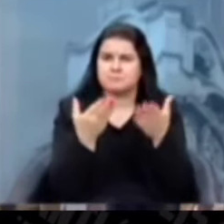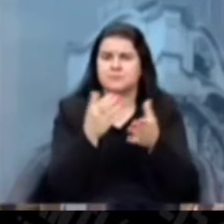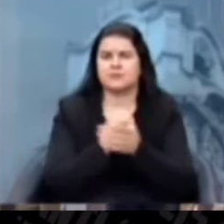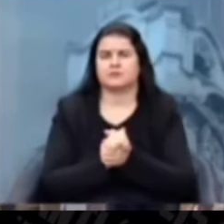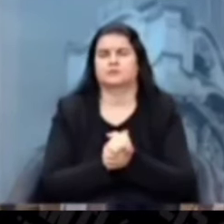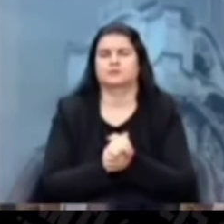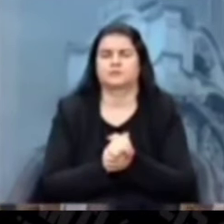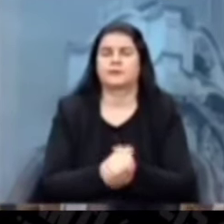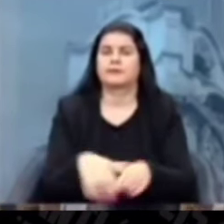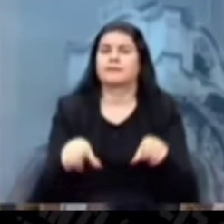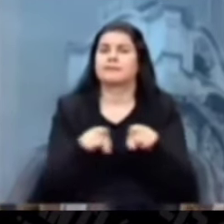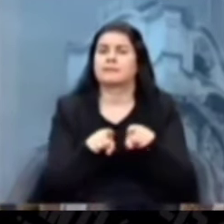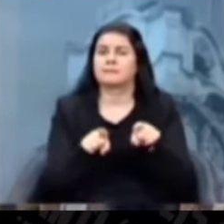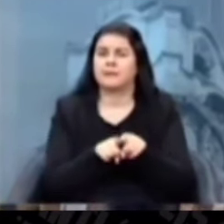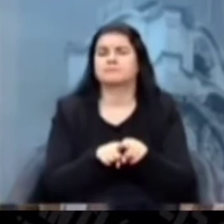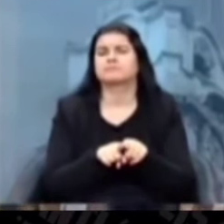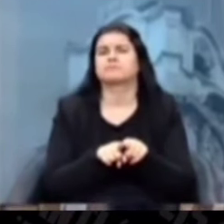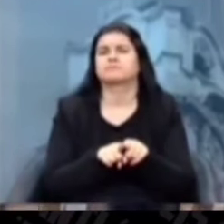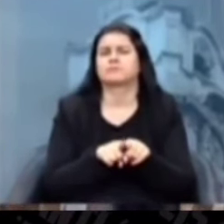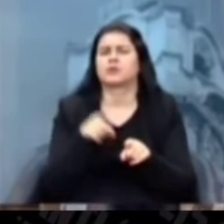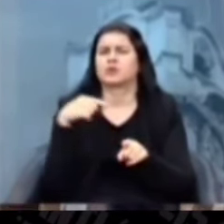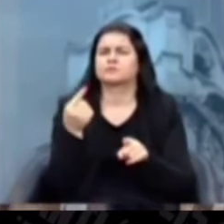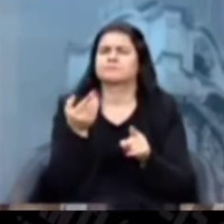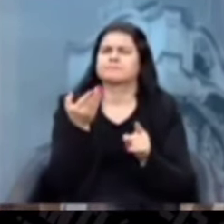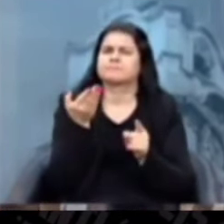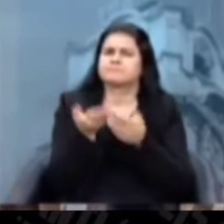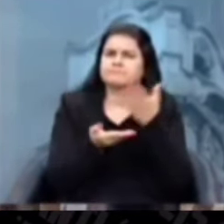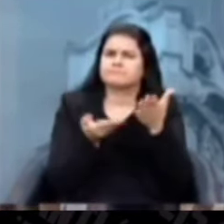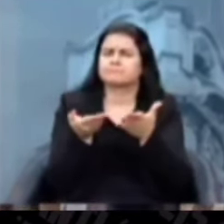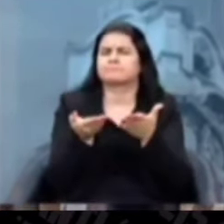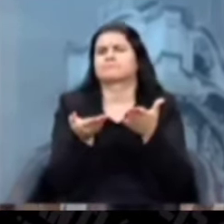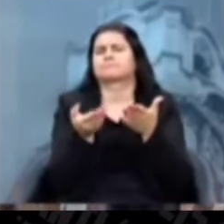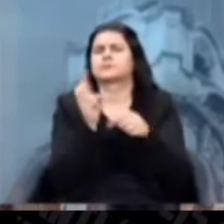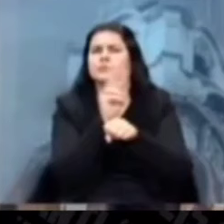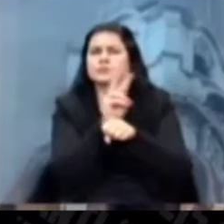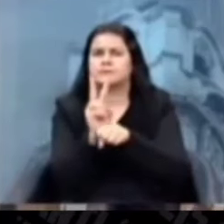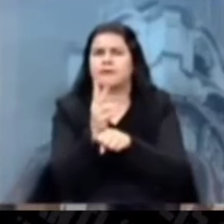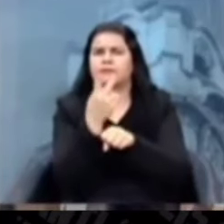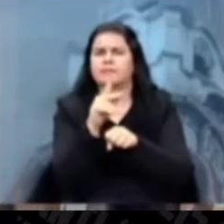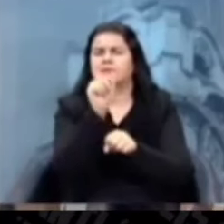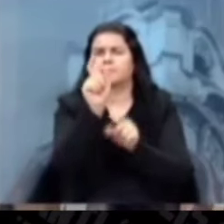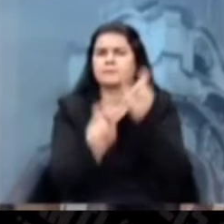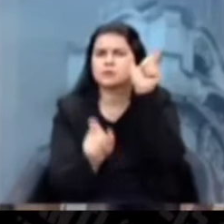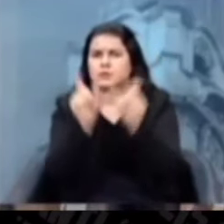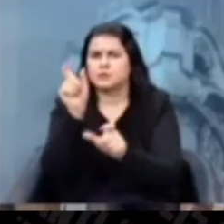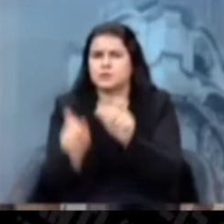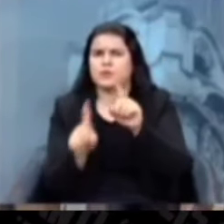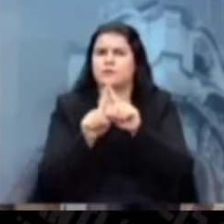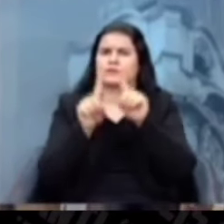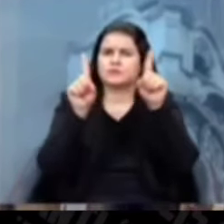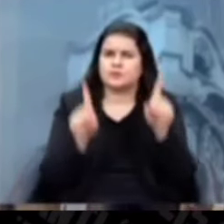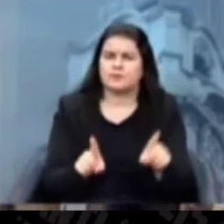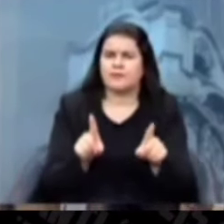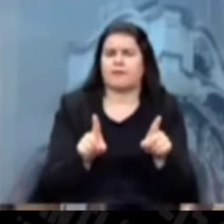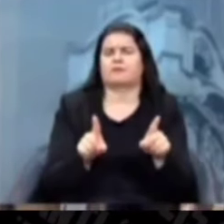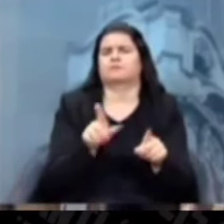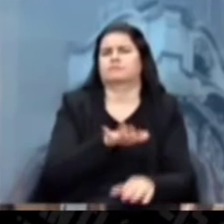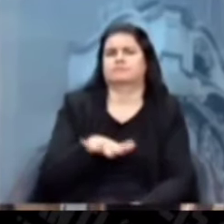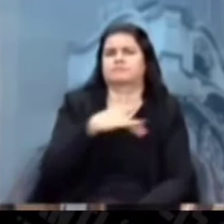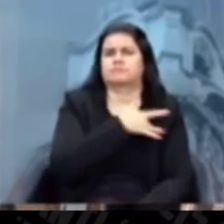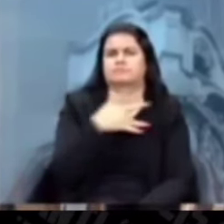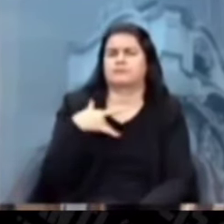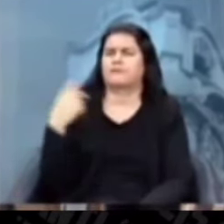visão de consideração ao trabalho desses trabalhadores e trabalhadoras e que valorize a